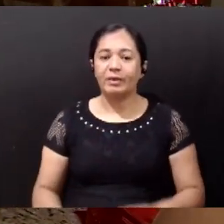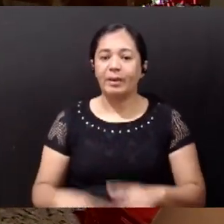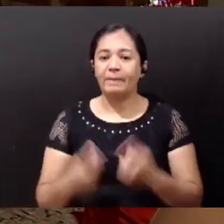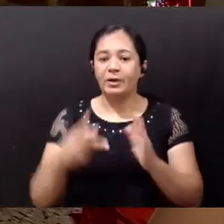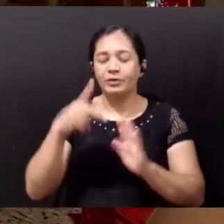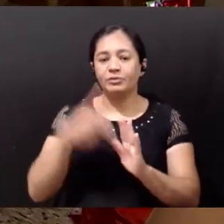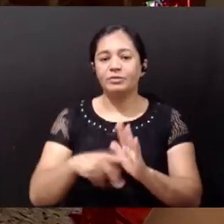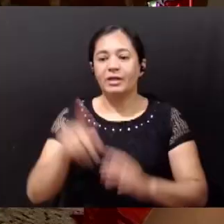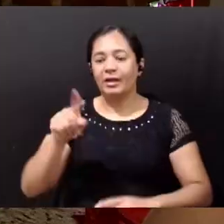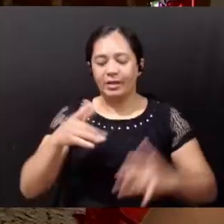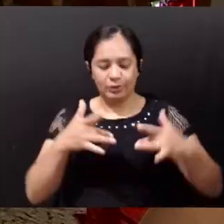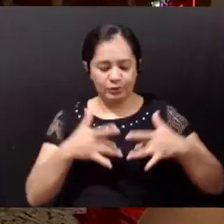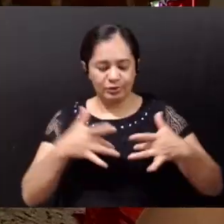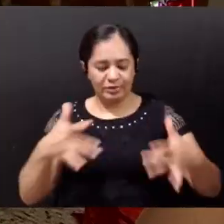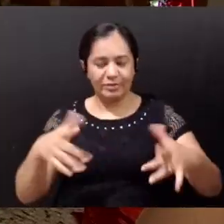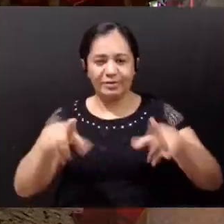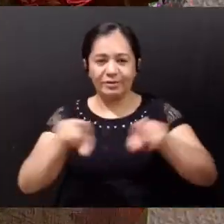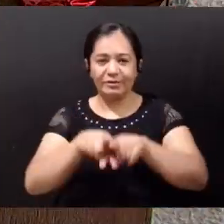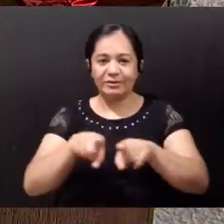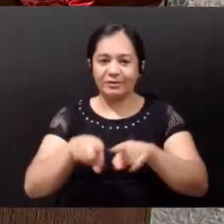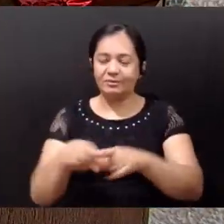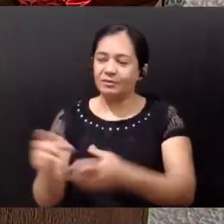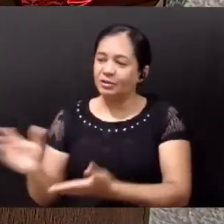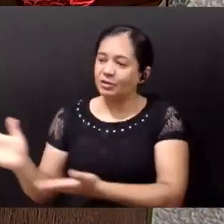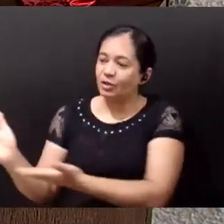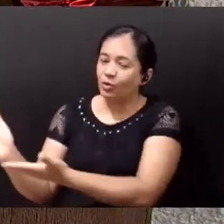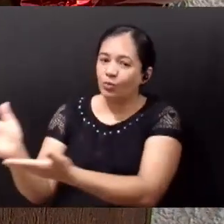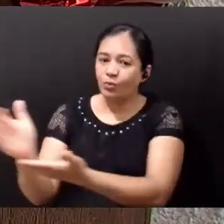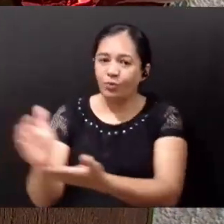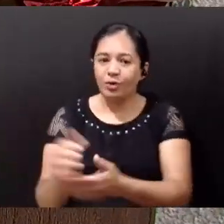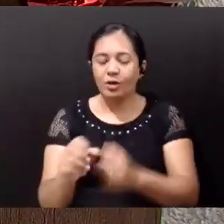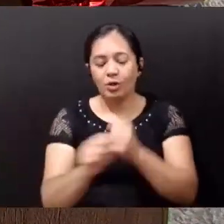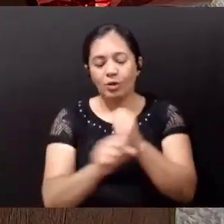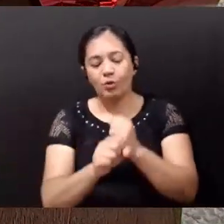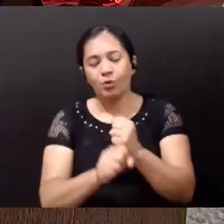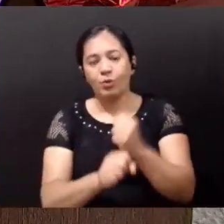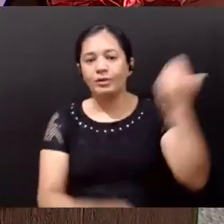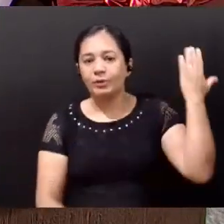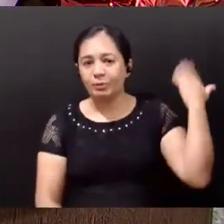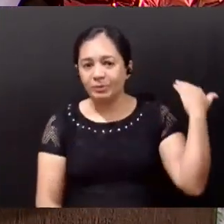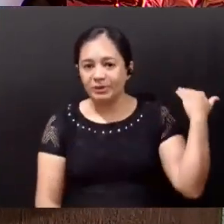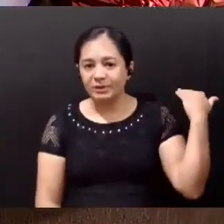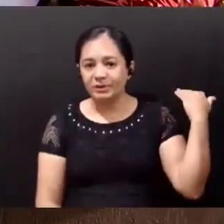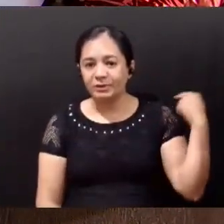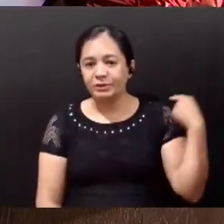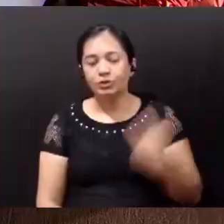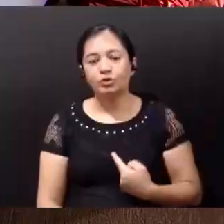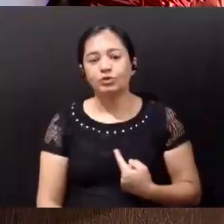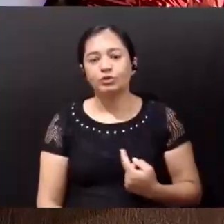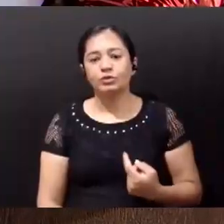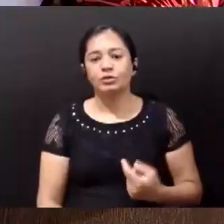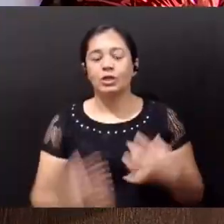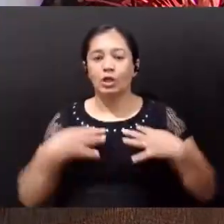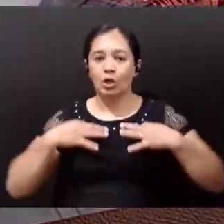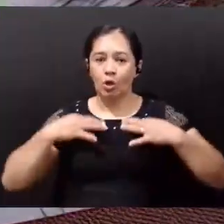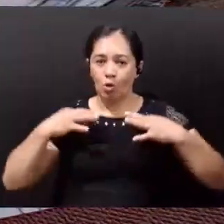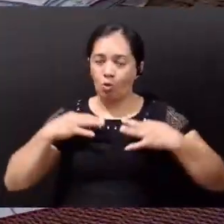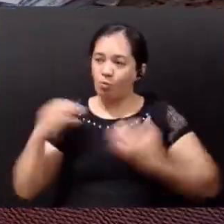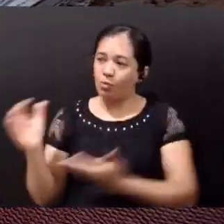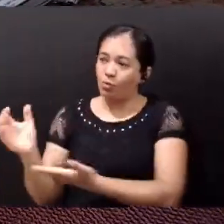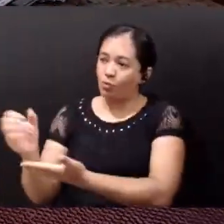também, então foi arrecadado. O ano passado nós também arrecadamos roupas, né, em cima do